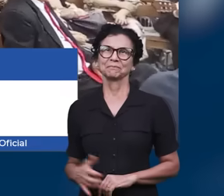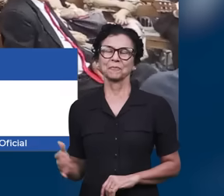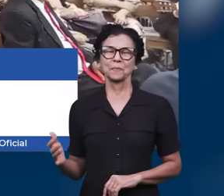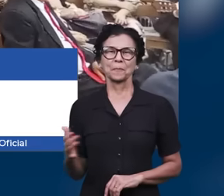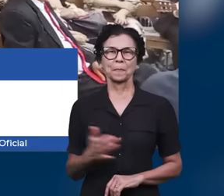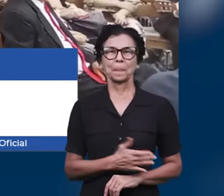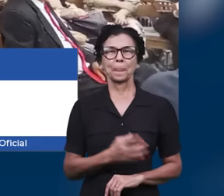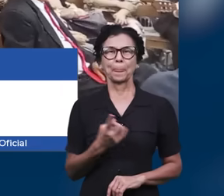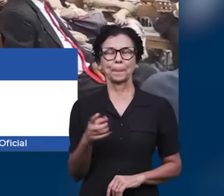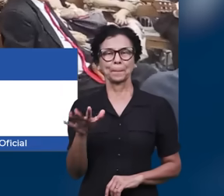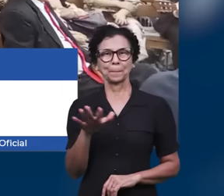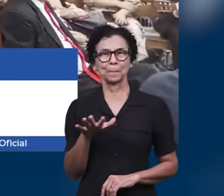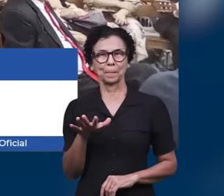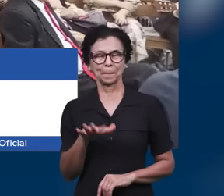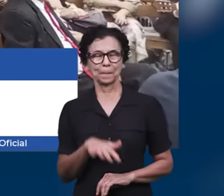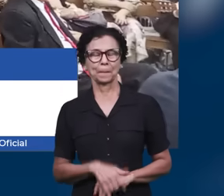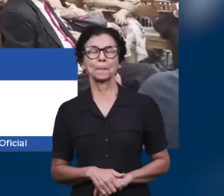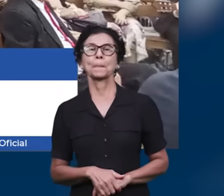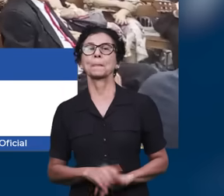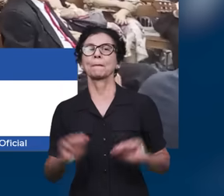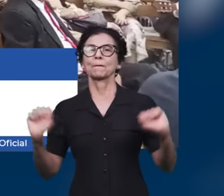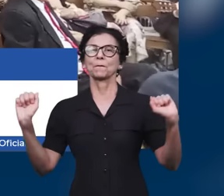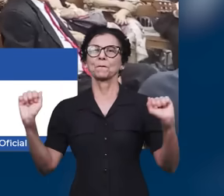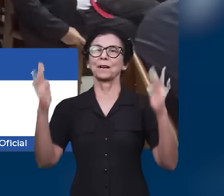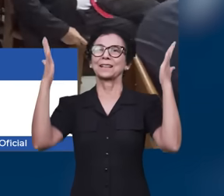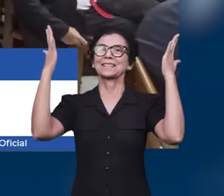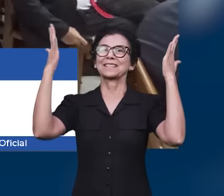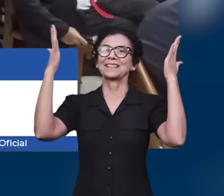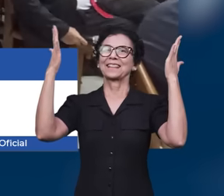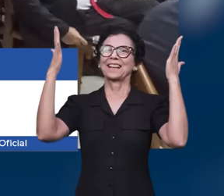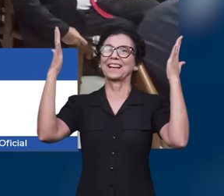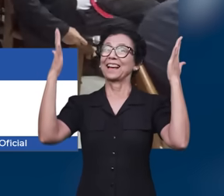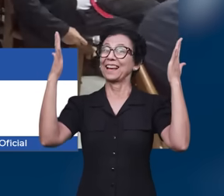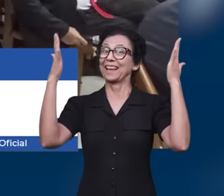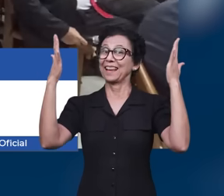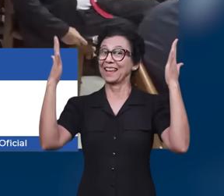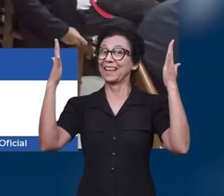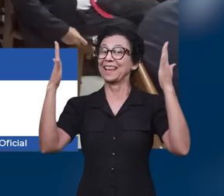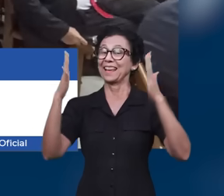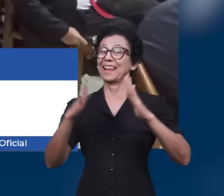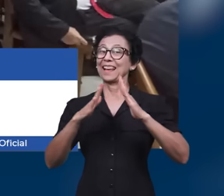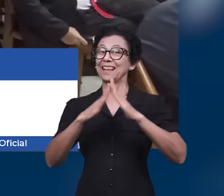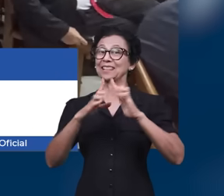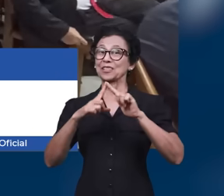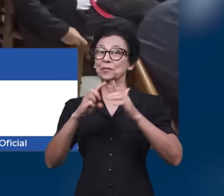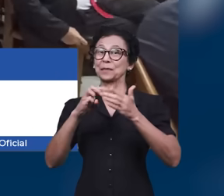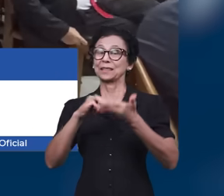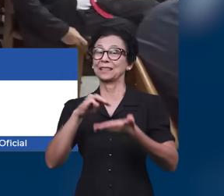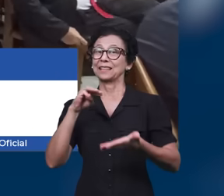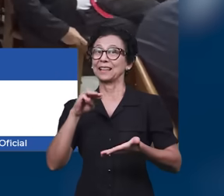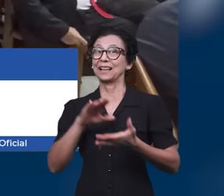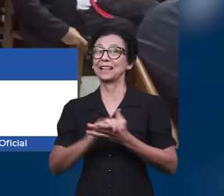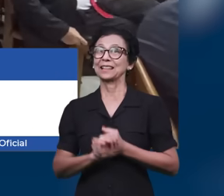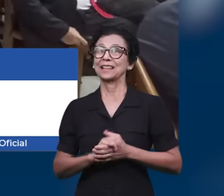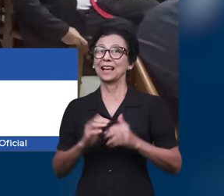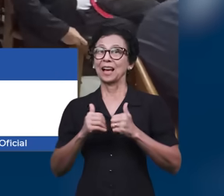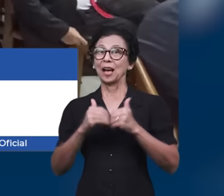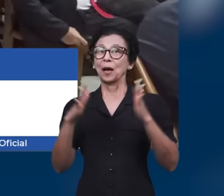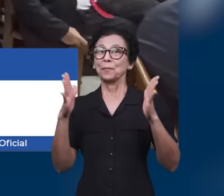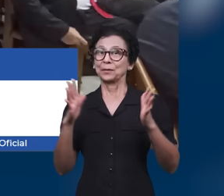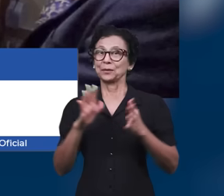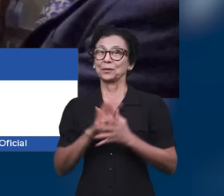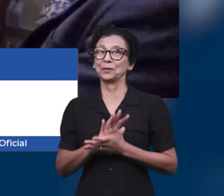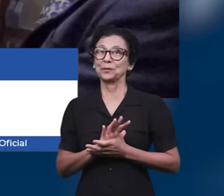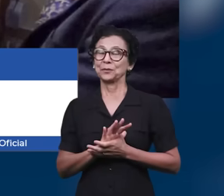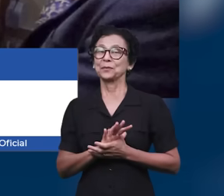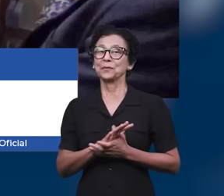na cidade de Marialva estão em festa com a consagração do novo templo. O culto foi uma grande bênção.